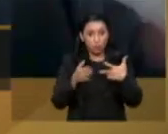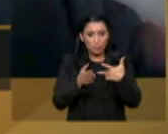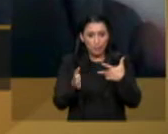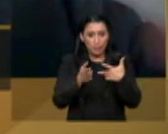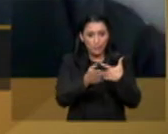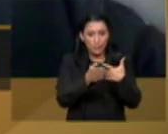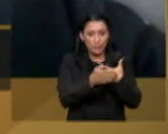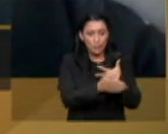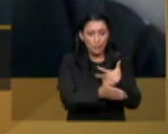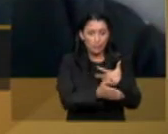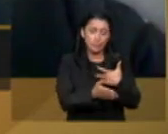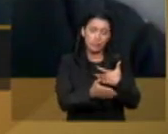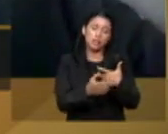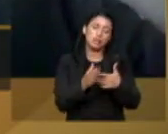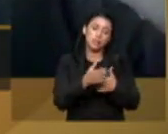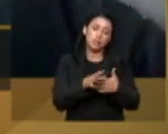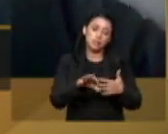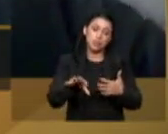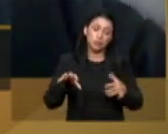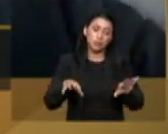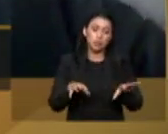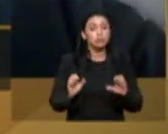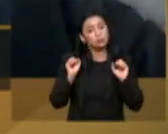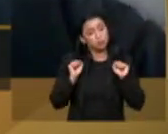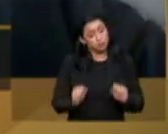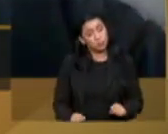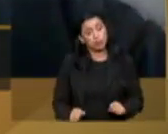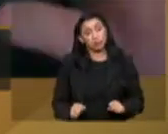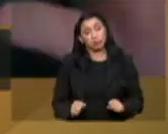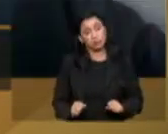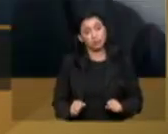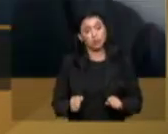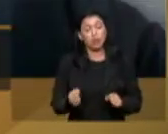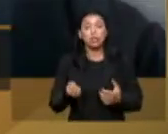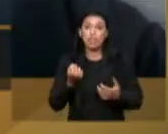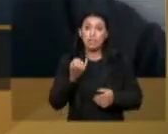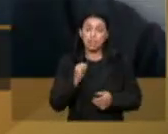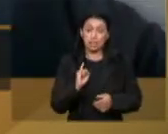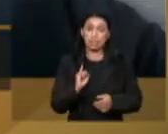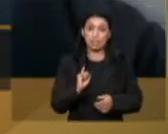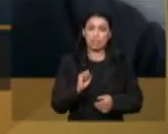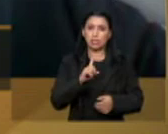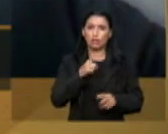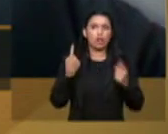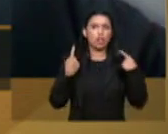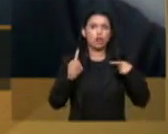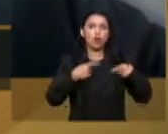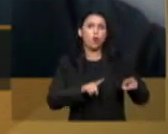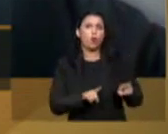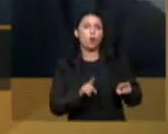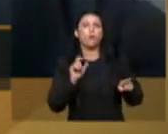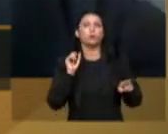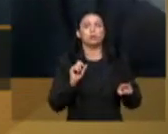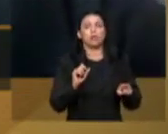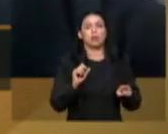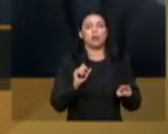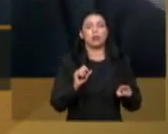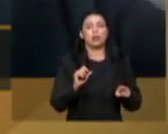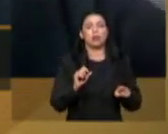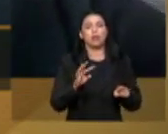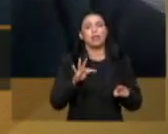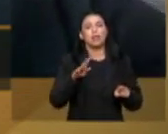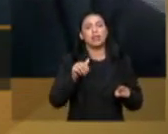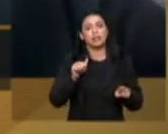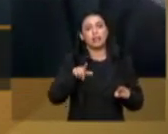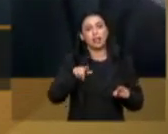a separação de poderes, é cabível. E se isso não viola a ideia de que não há